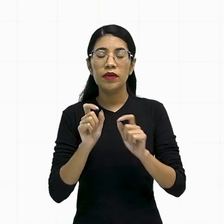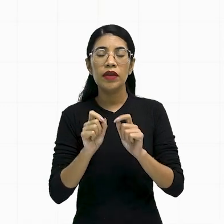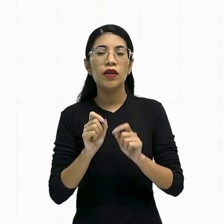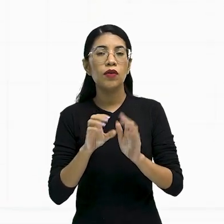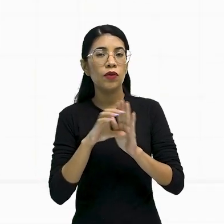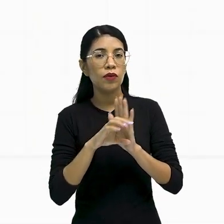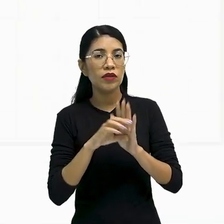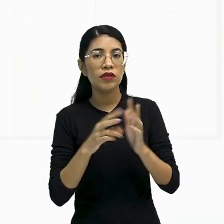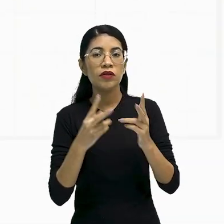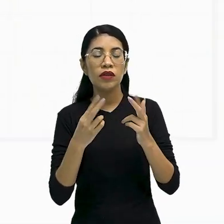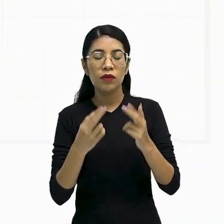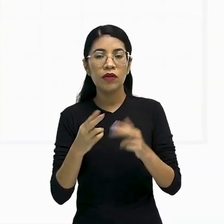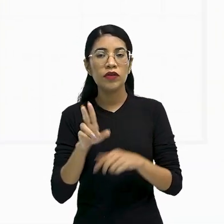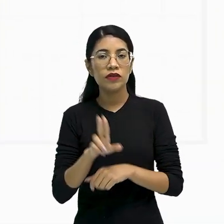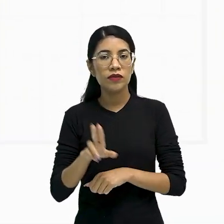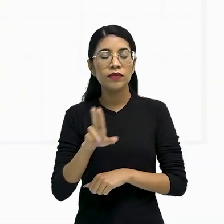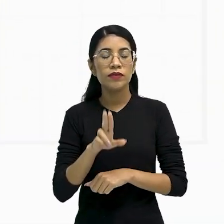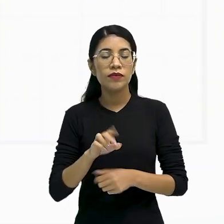mesmo conceito, tá?